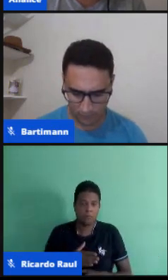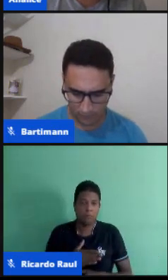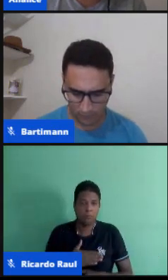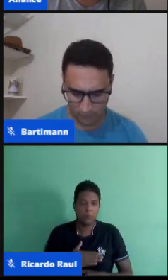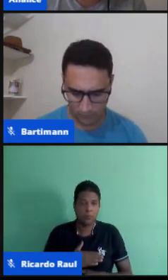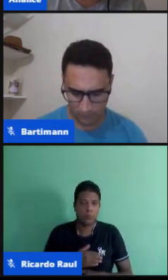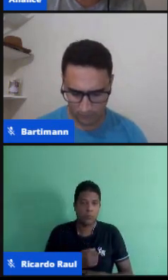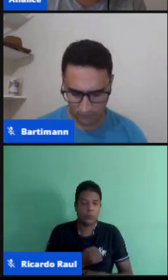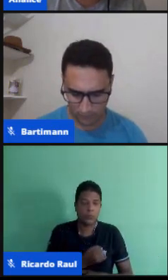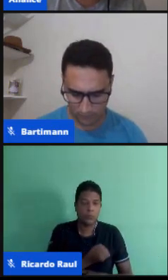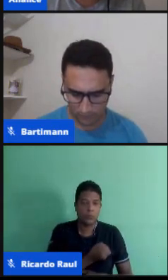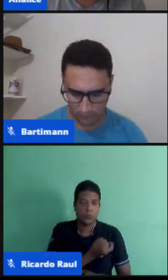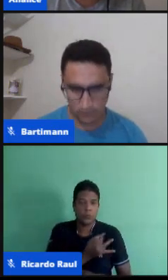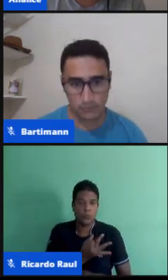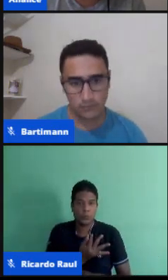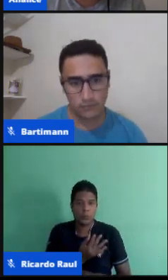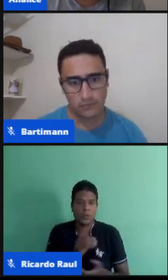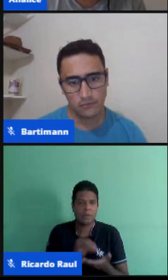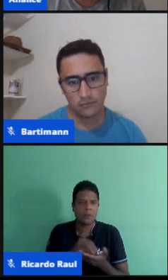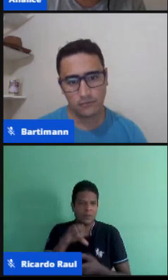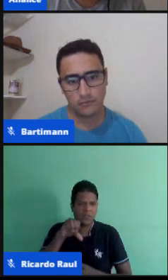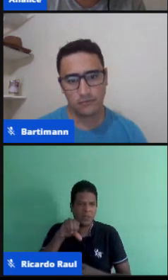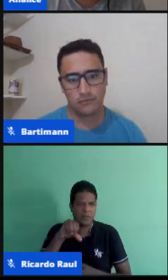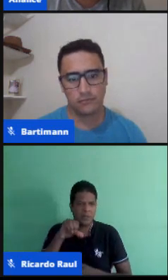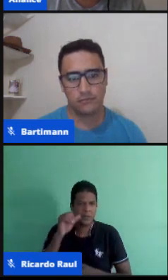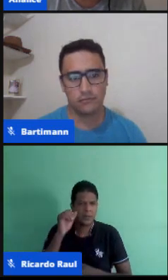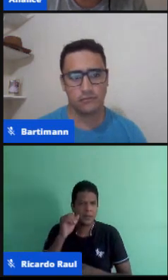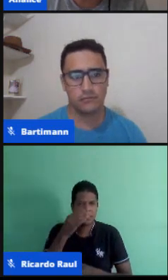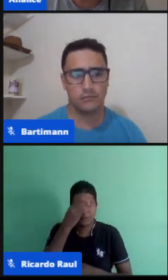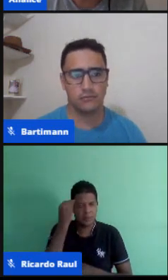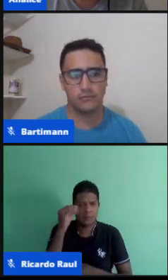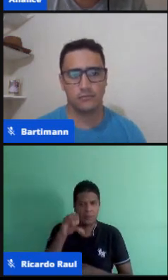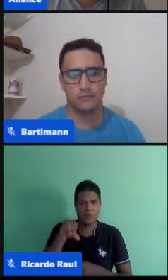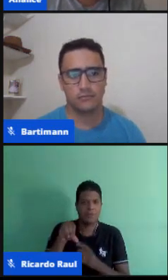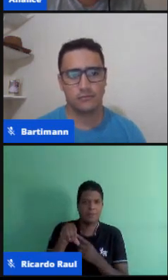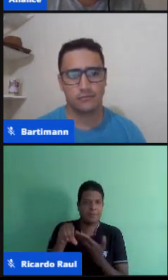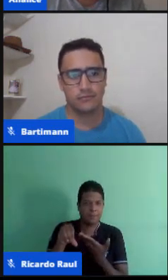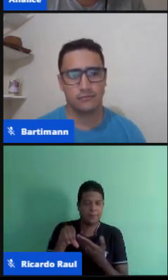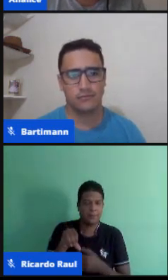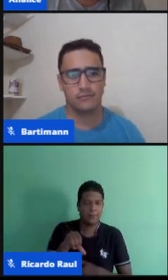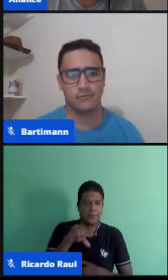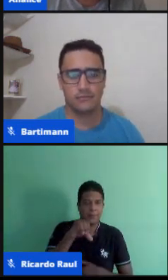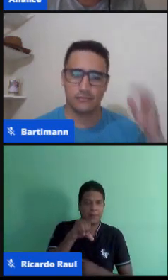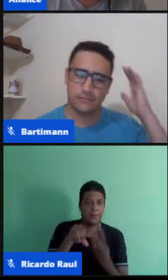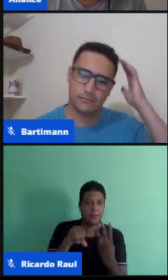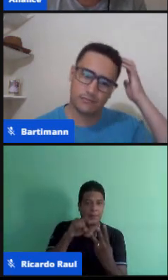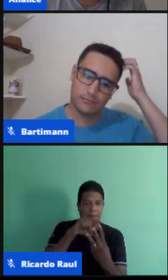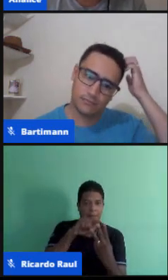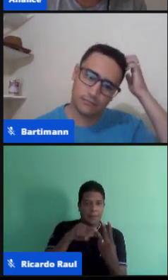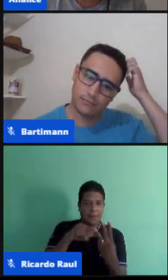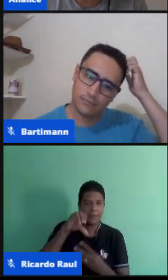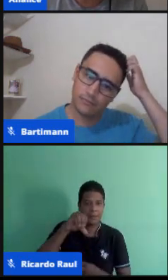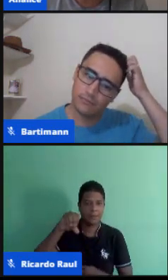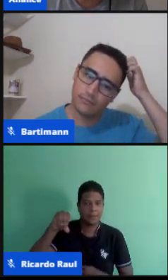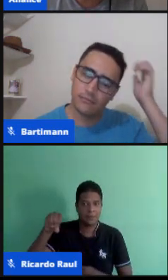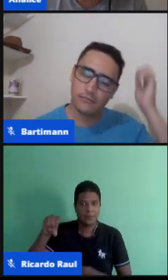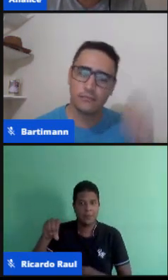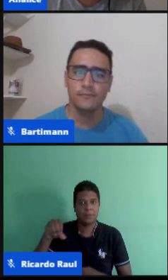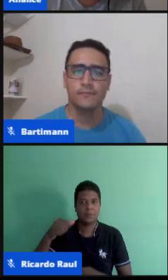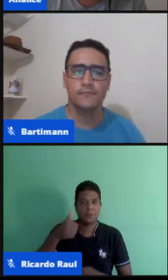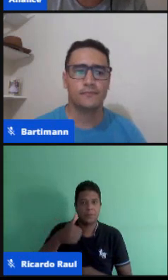tá? Então, está faltando um 9 ali, né? Mas a gente esqueceu de botar um 9, tá? São 3 9s, né?